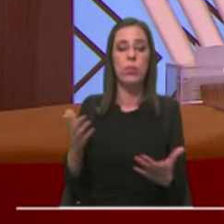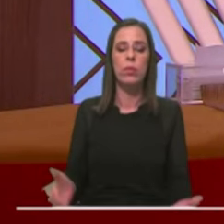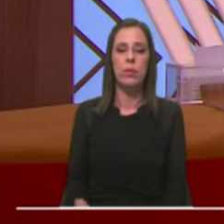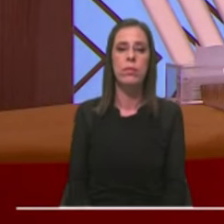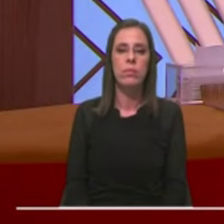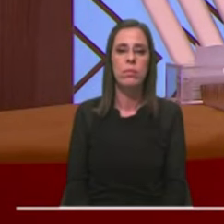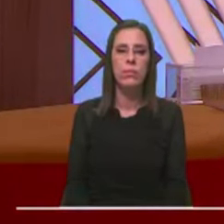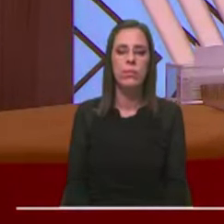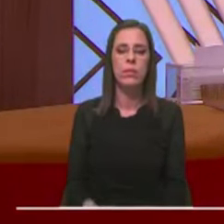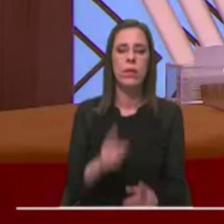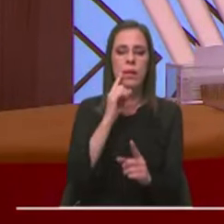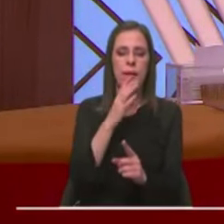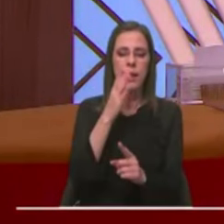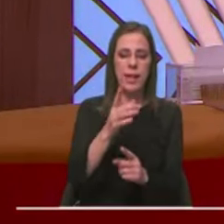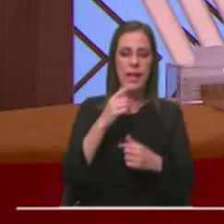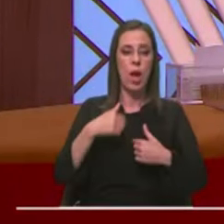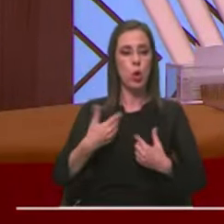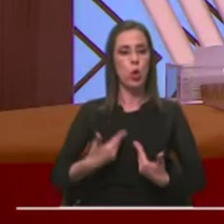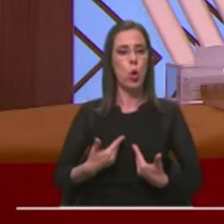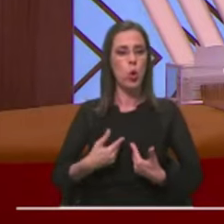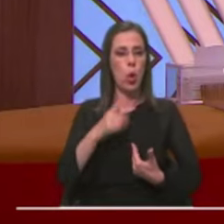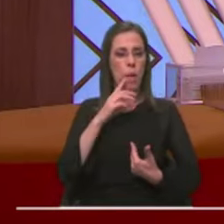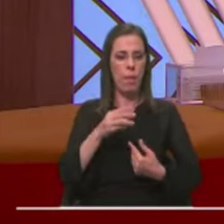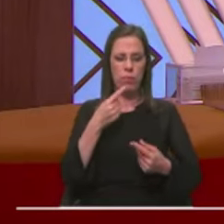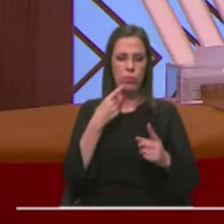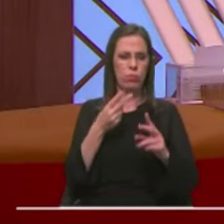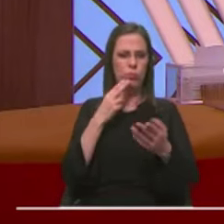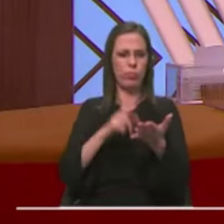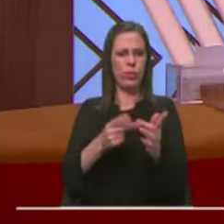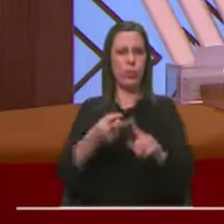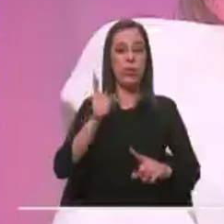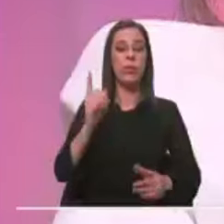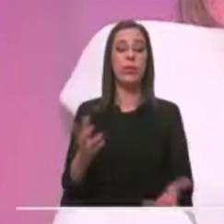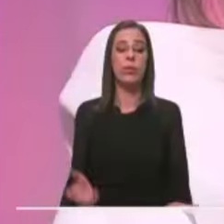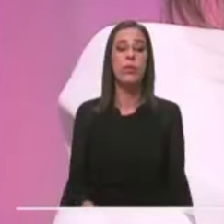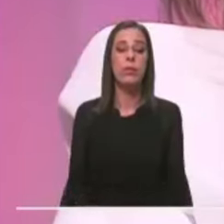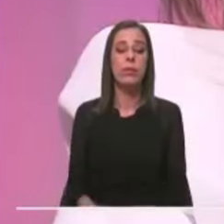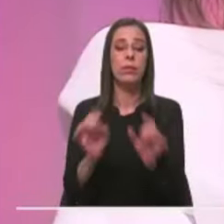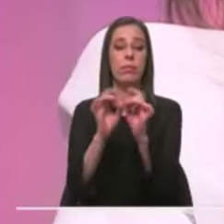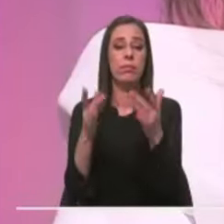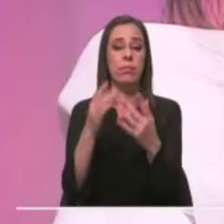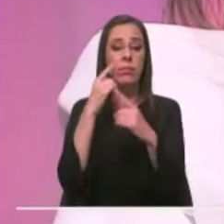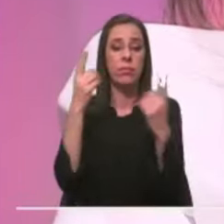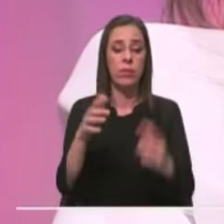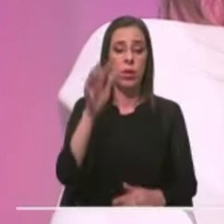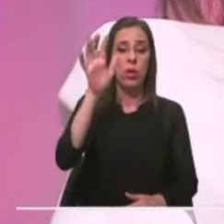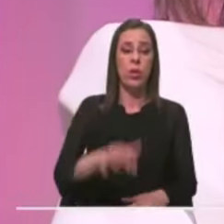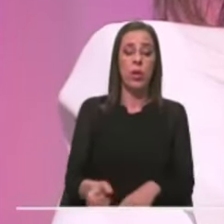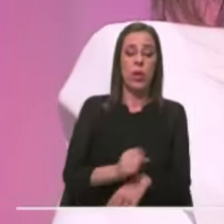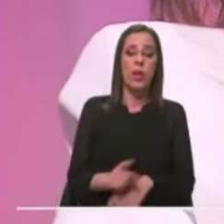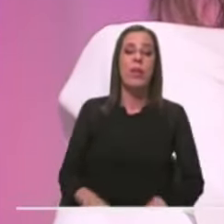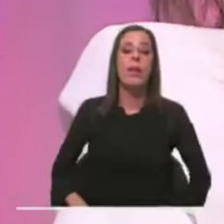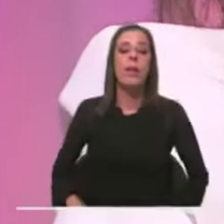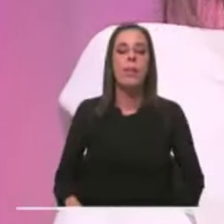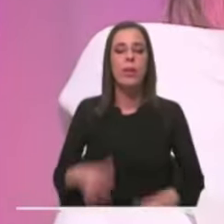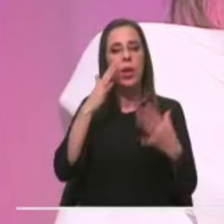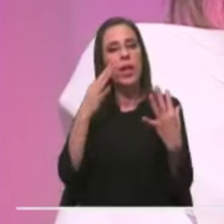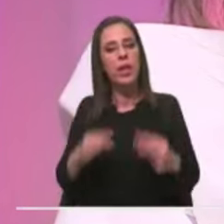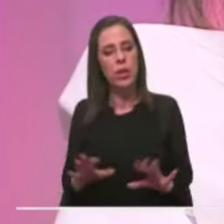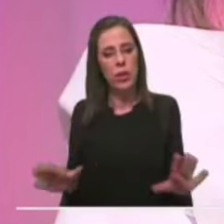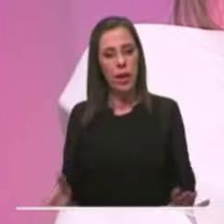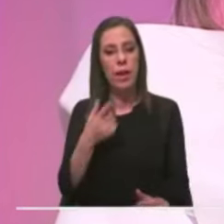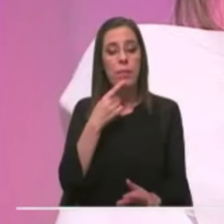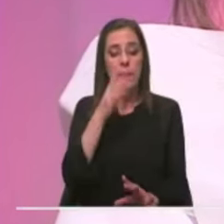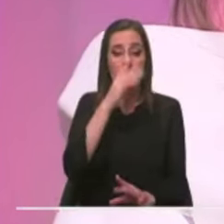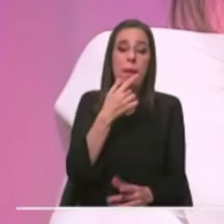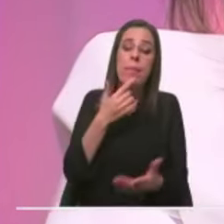era é que dizia que era madlen sim não eu vi logo que não e aliás nas redes sociais eu escrevo logo mas muito discretamente e percebe